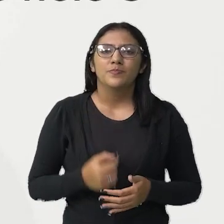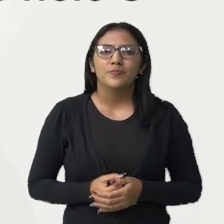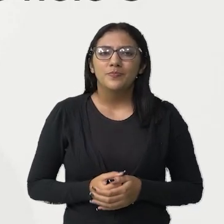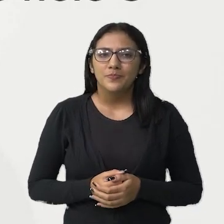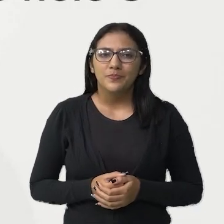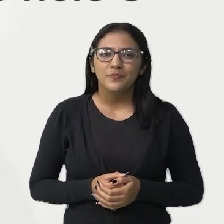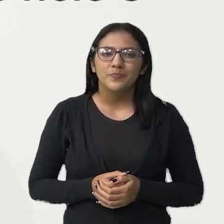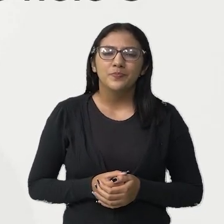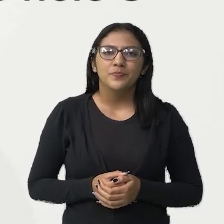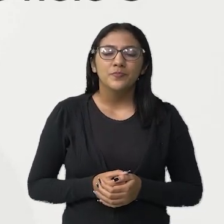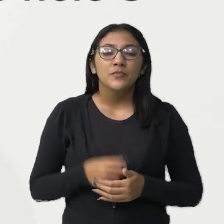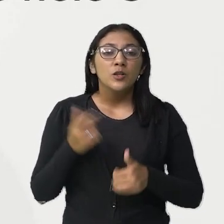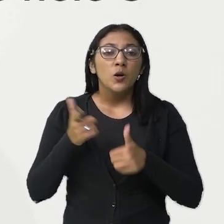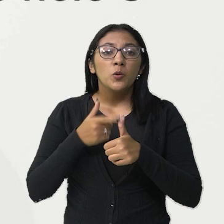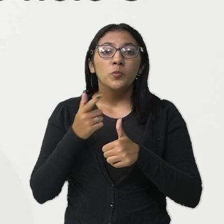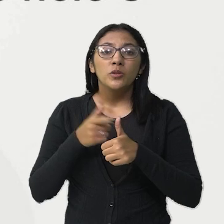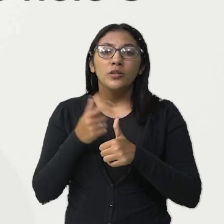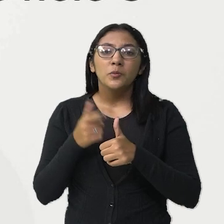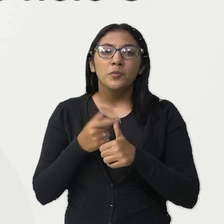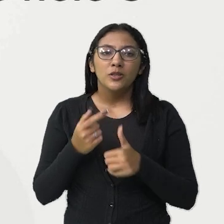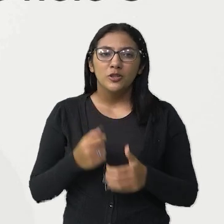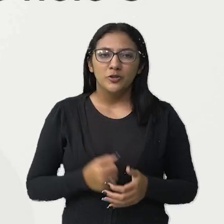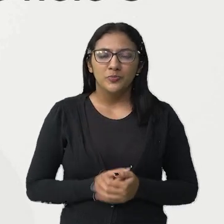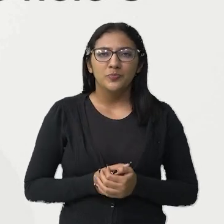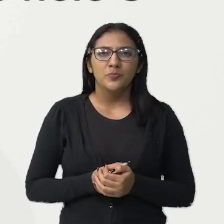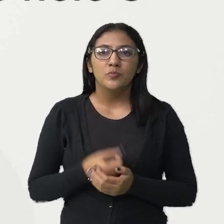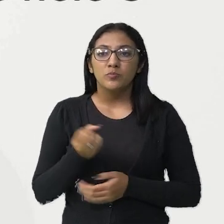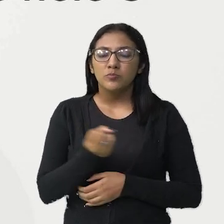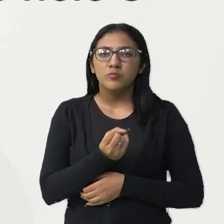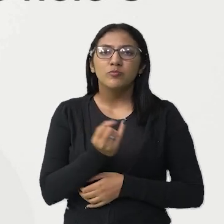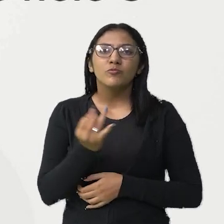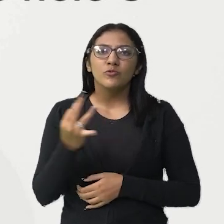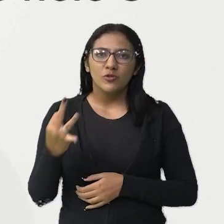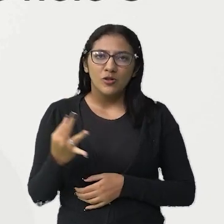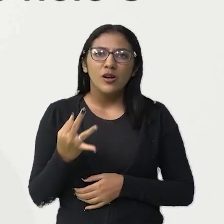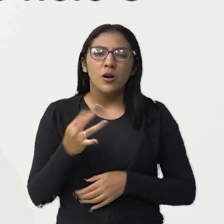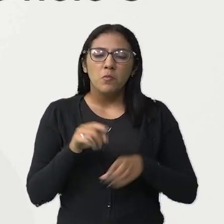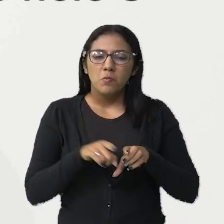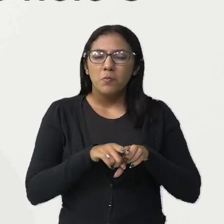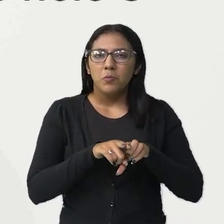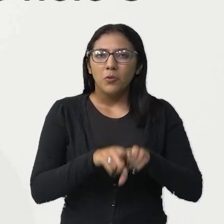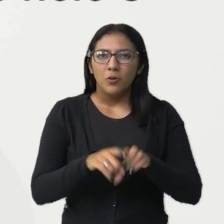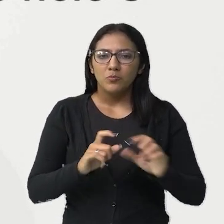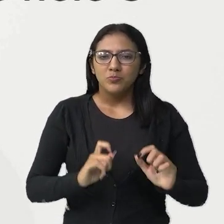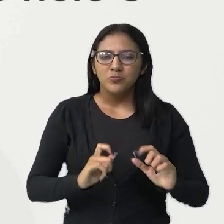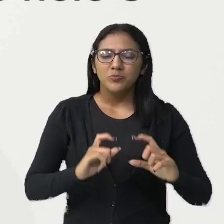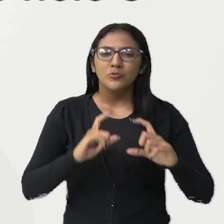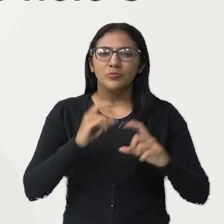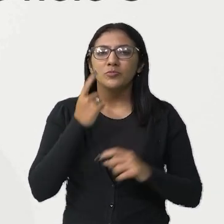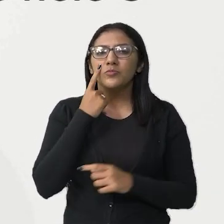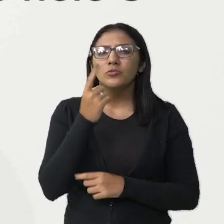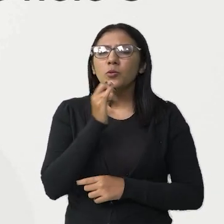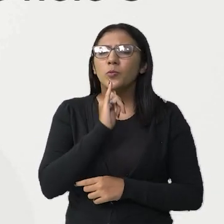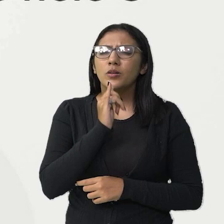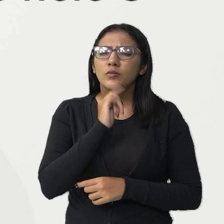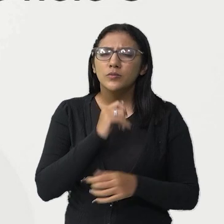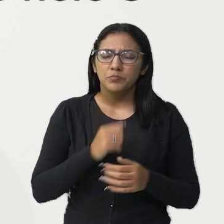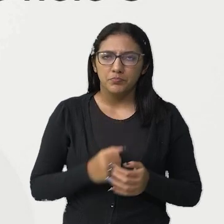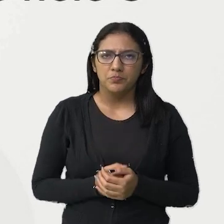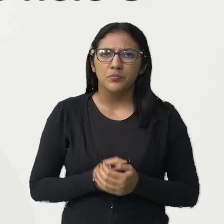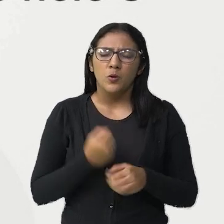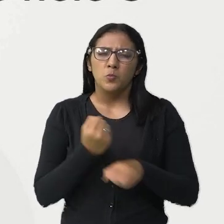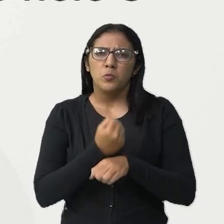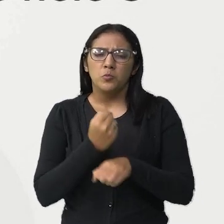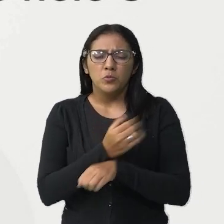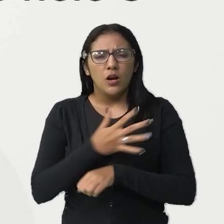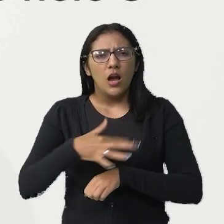só, primeiro, grandezas diretamente proporcionais. Olha só então esse exemplo. Para a revitalização de um